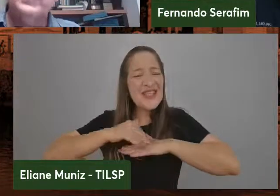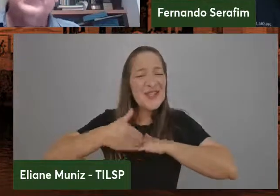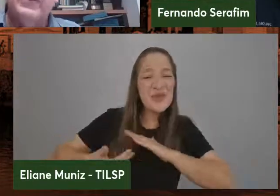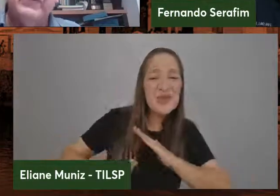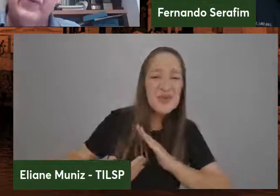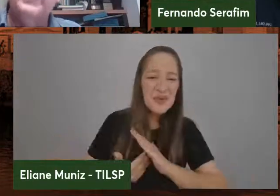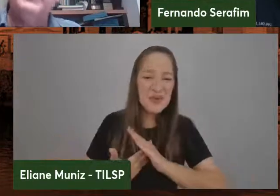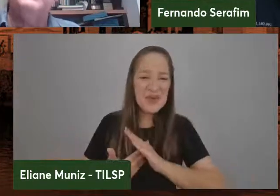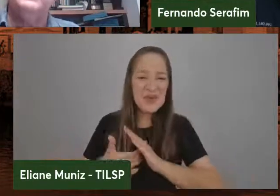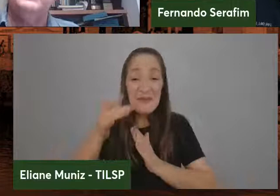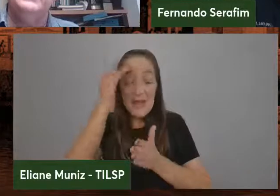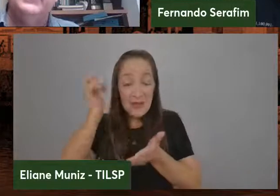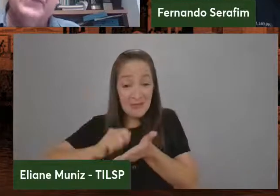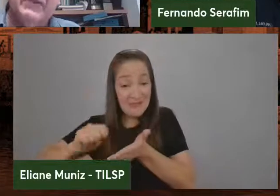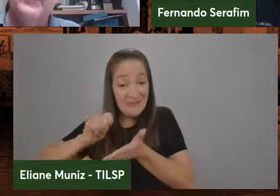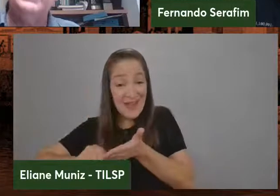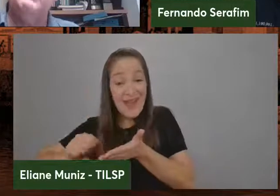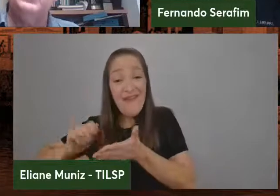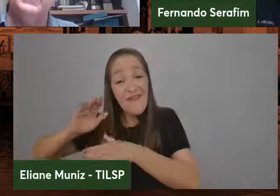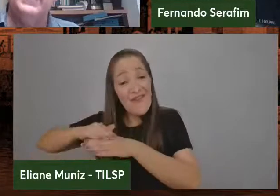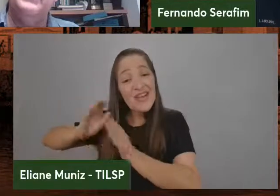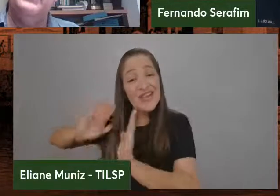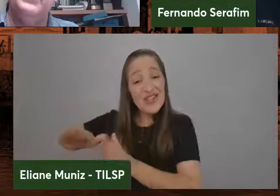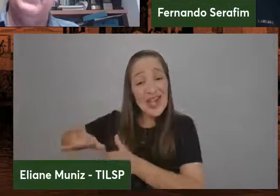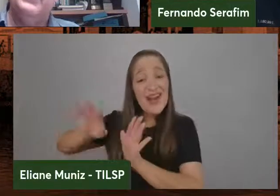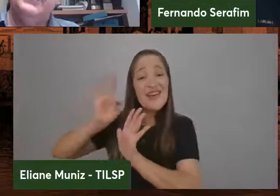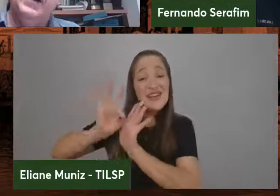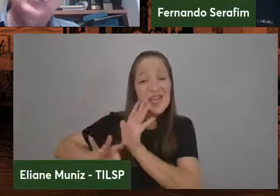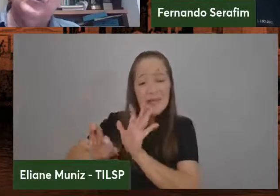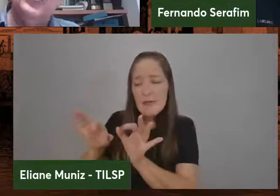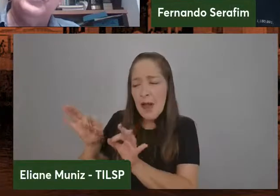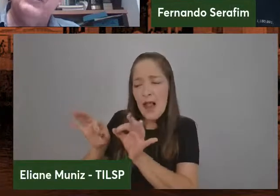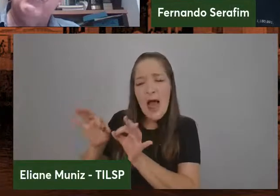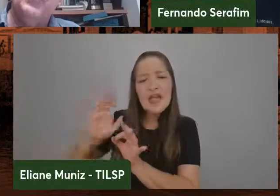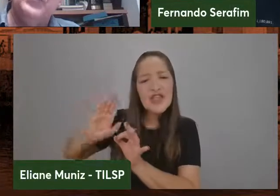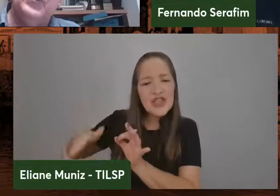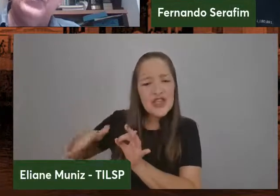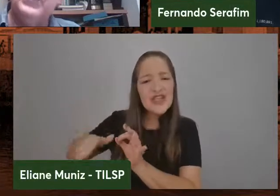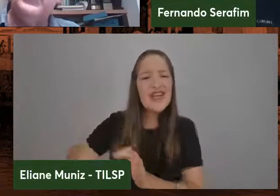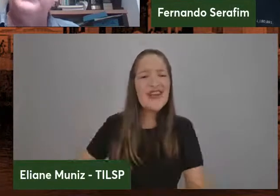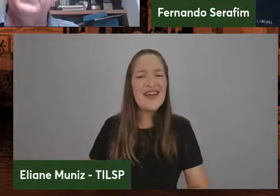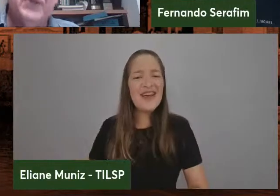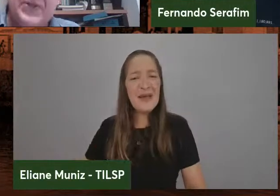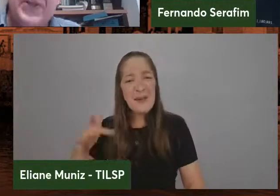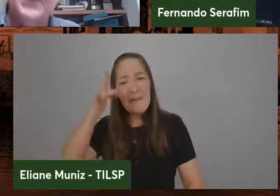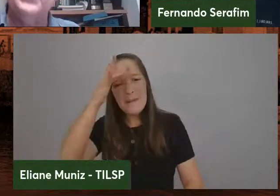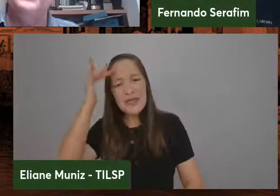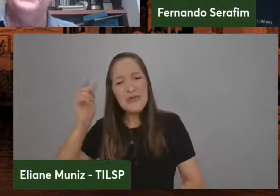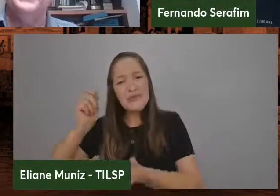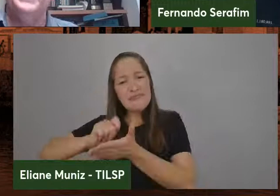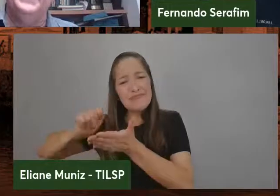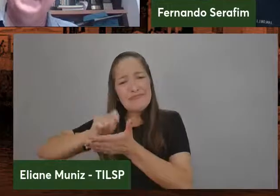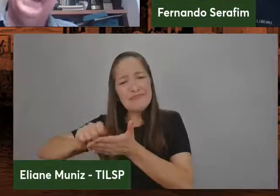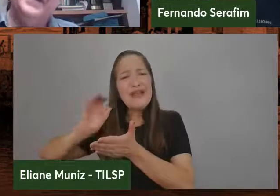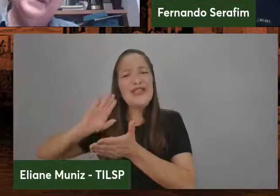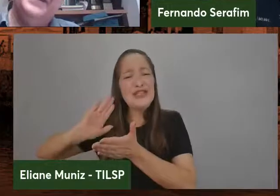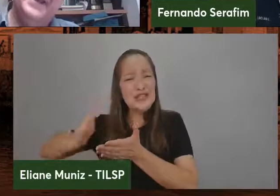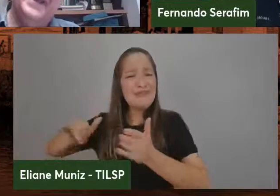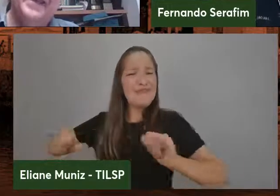Uhum. O texto já foi elaborado, a autora ou o autor já sofreu o que tinha que sofrer.